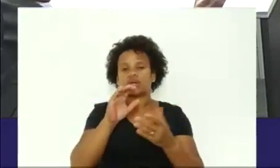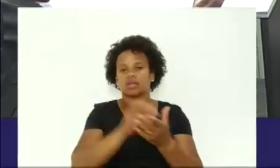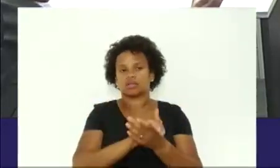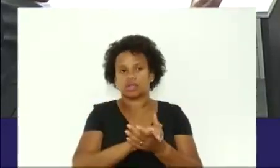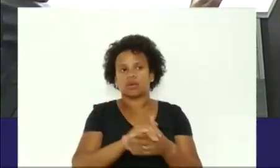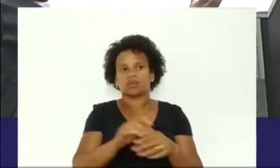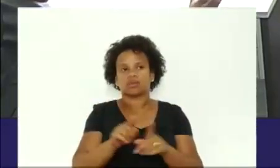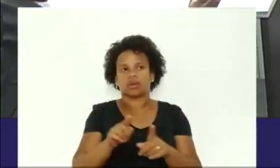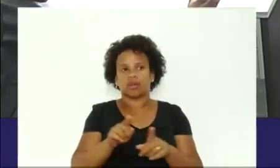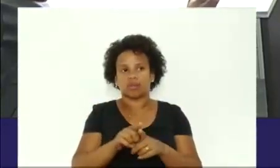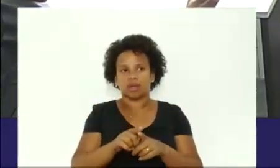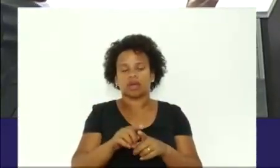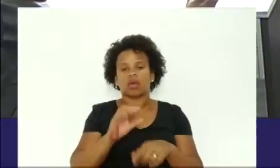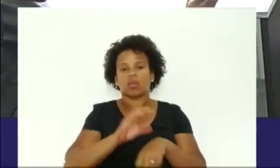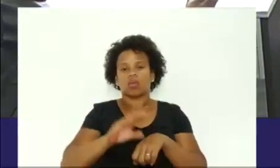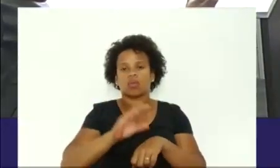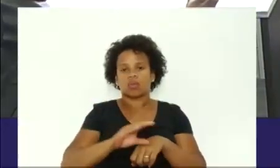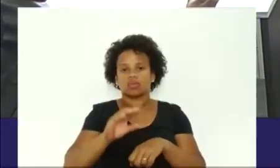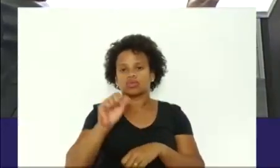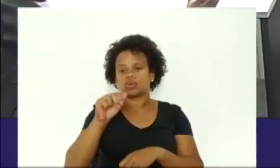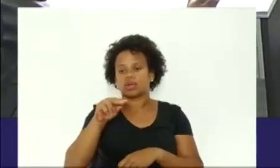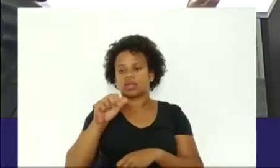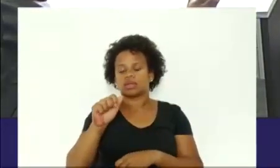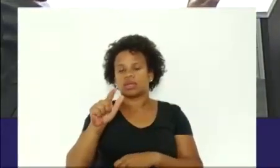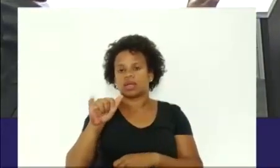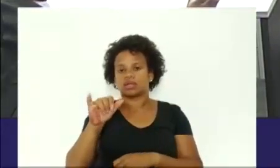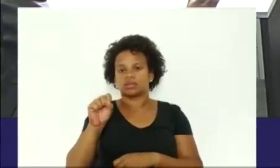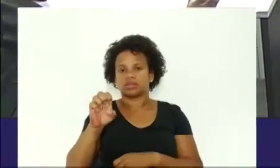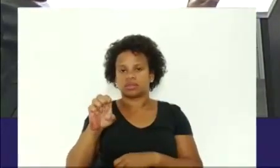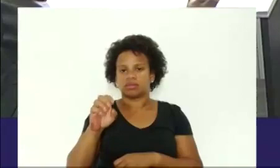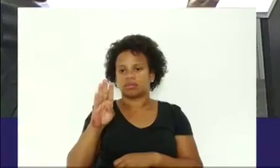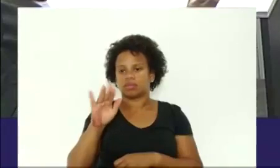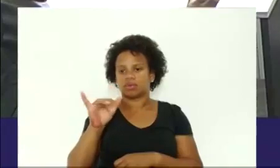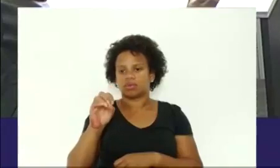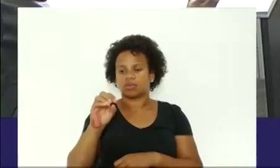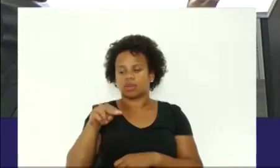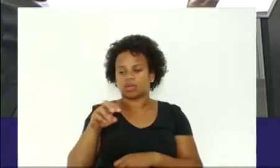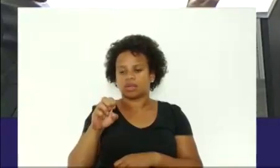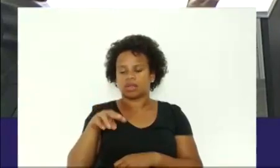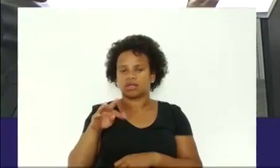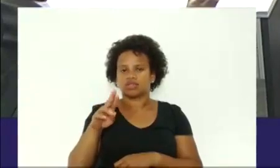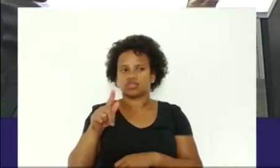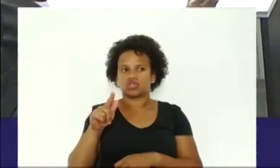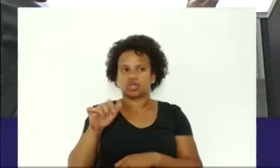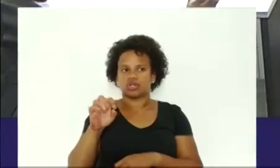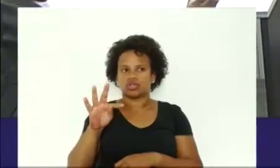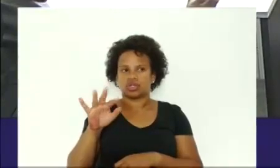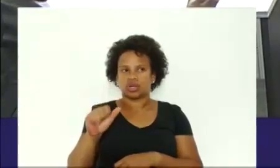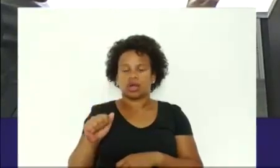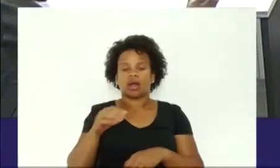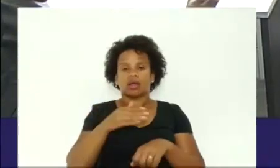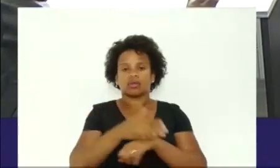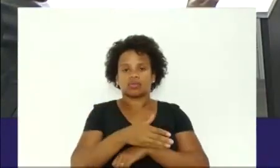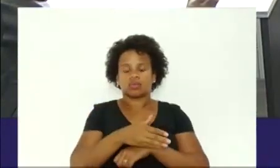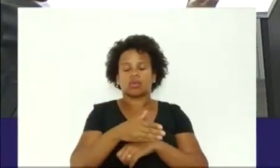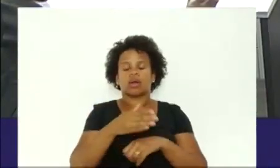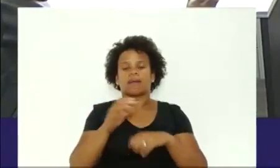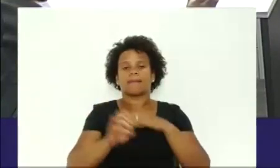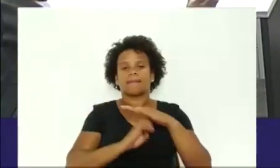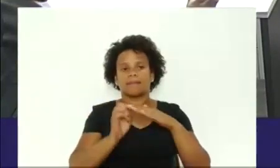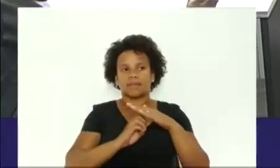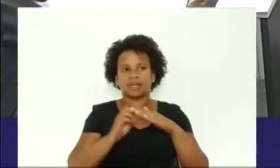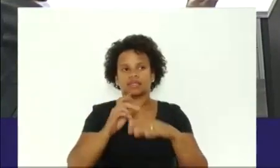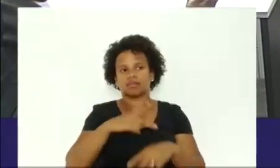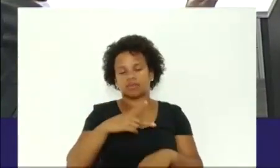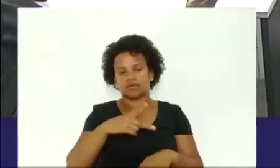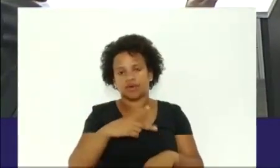coaching e curso de análise de bioenergética. Atua há mais de 45 anos em empresas privadas e públicas, nacionais